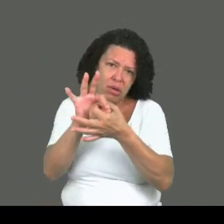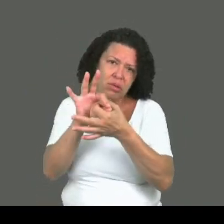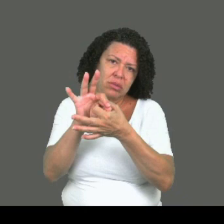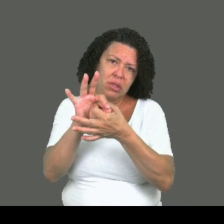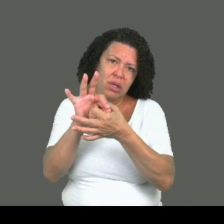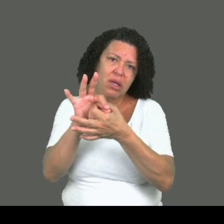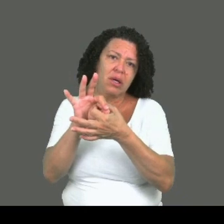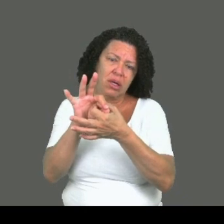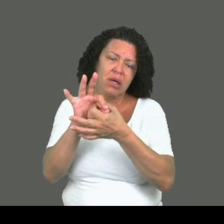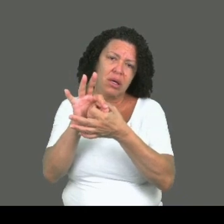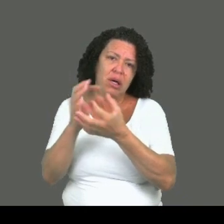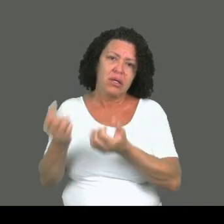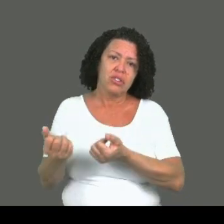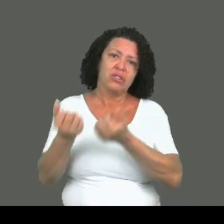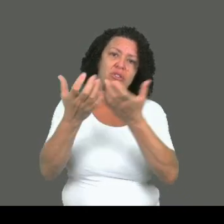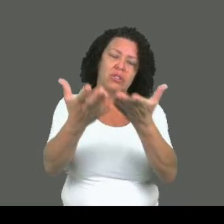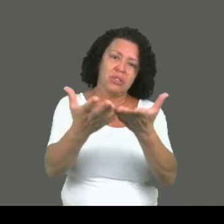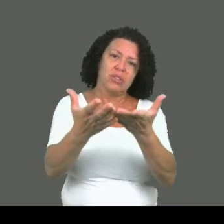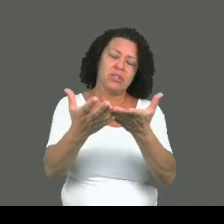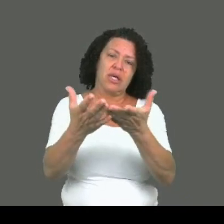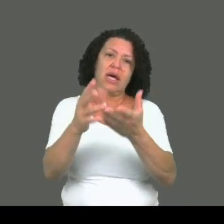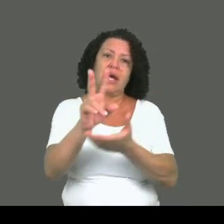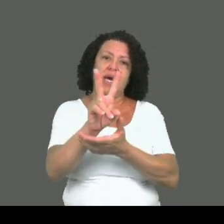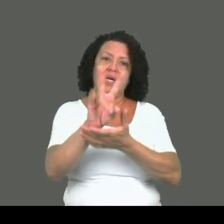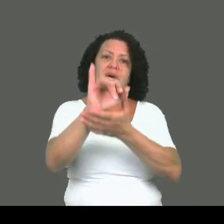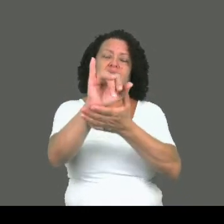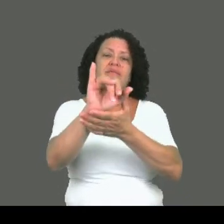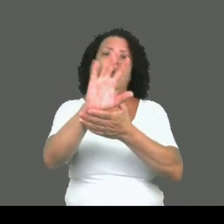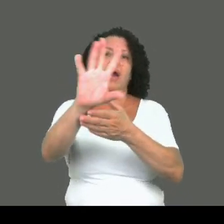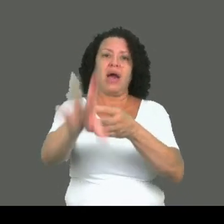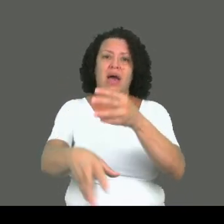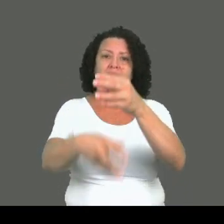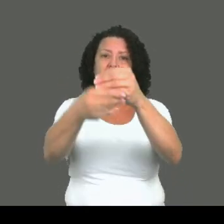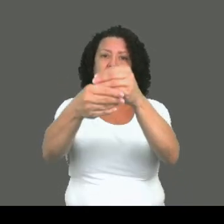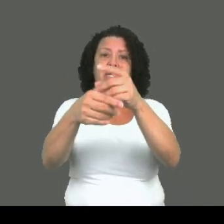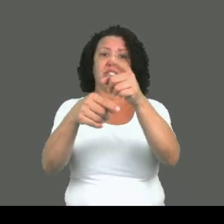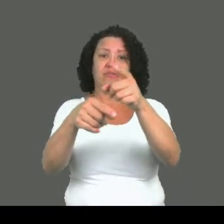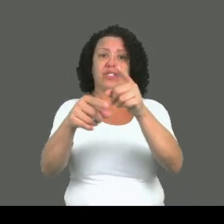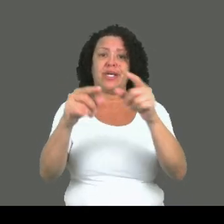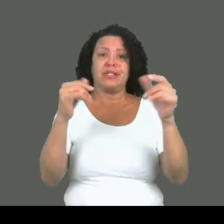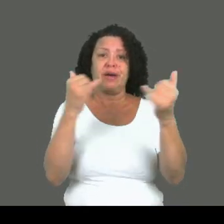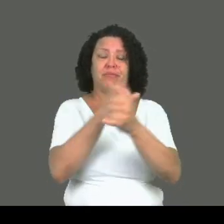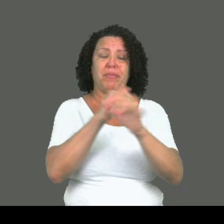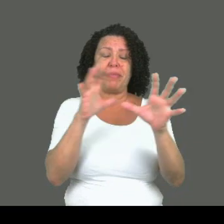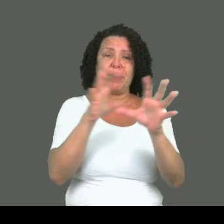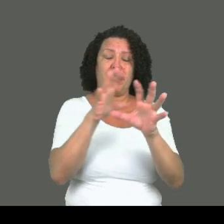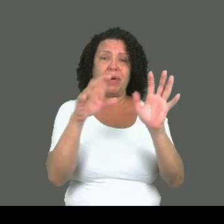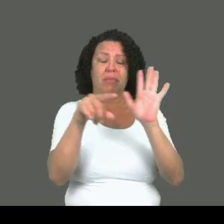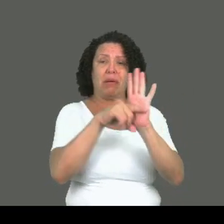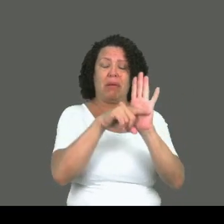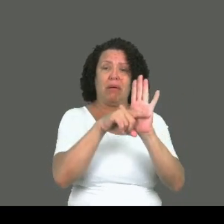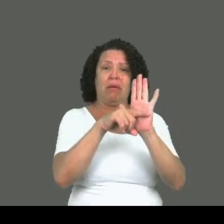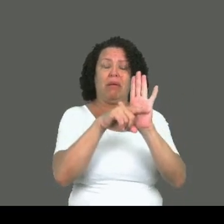e transmitir algo que vá nos acrescentar, se a gente está vibrando num padrão muito diferente. Então, se a